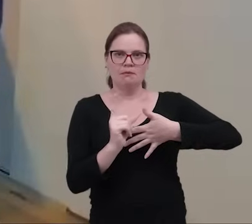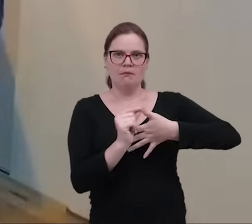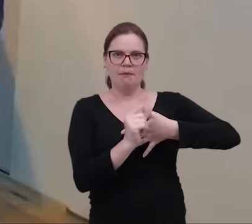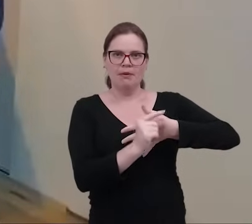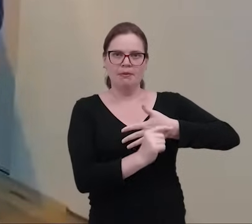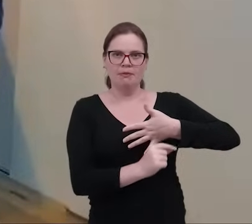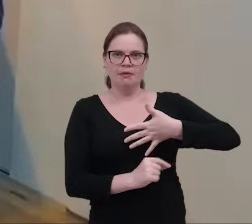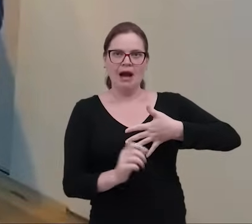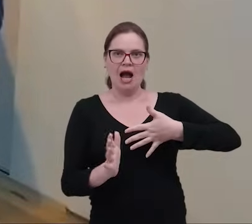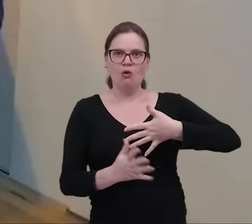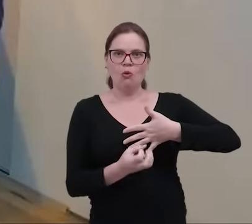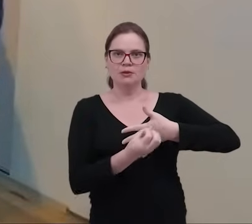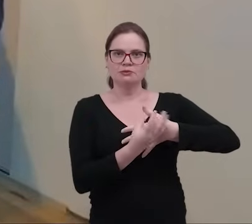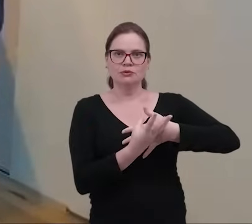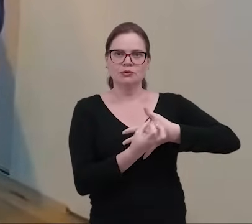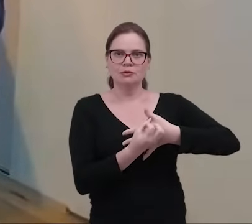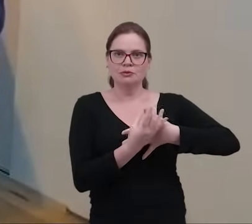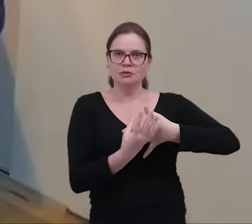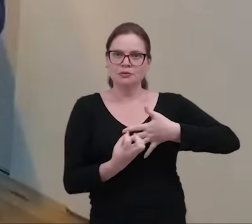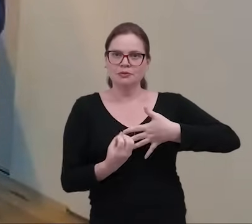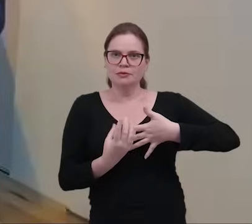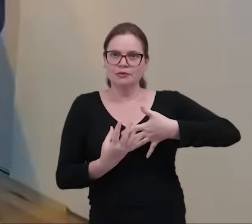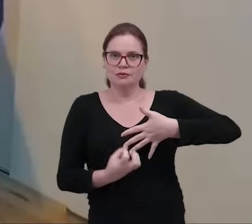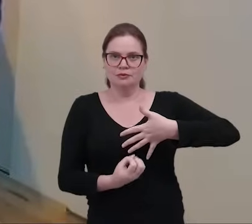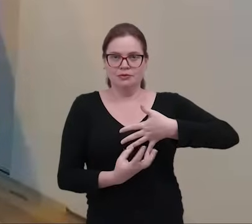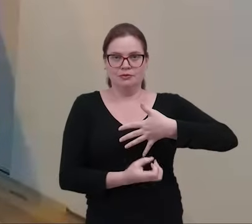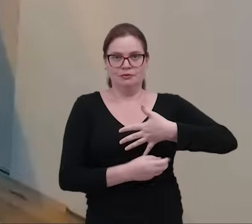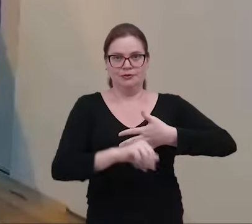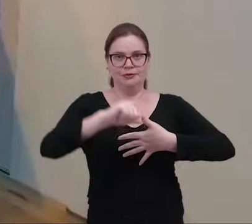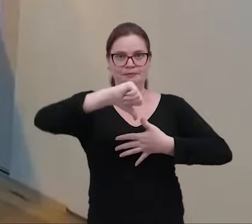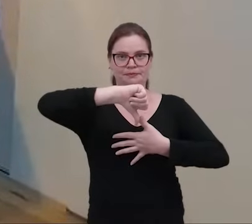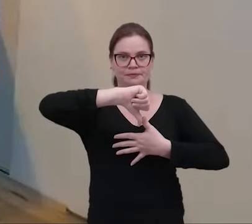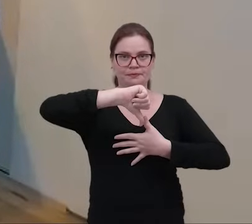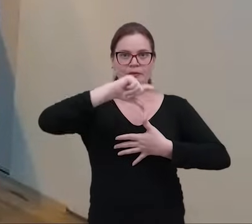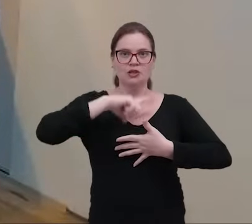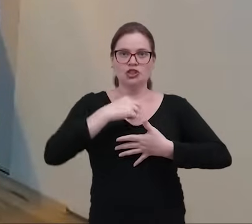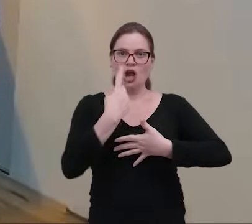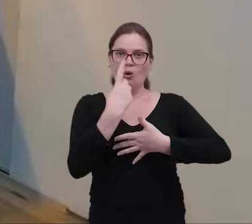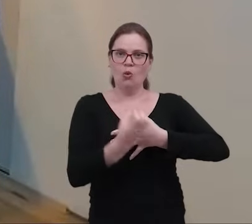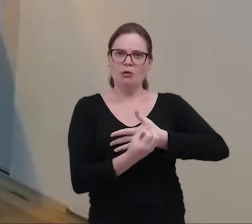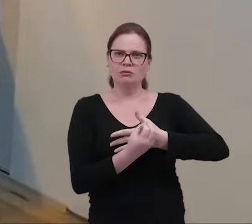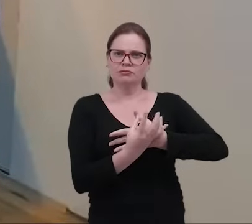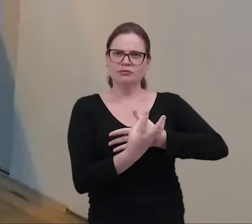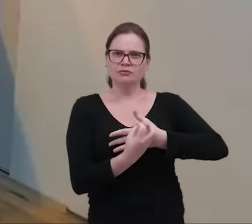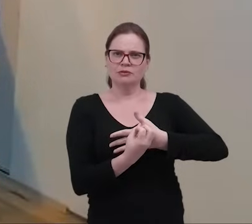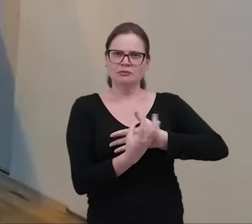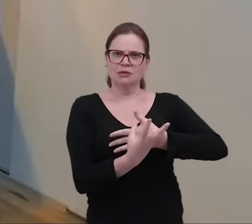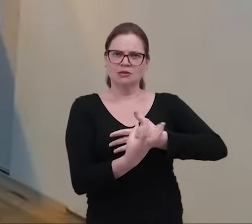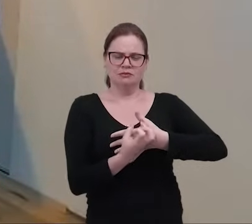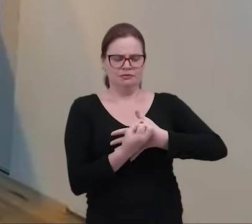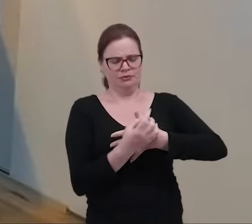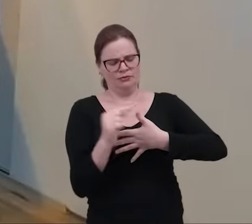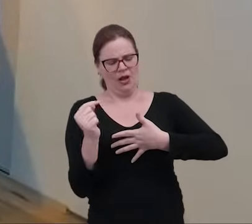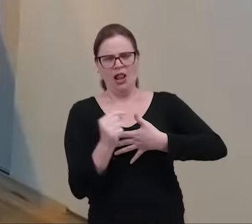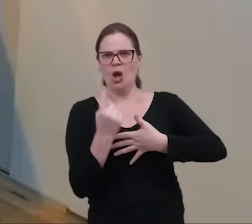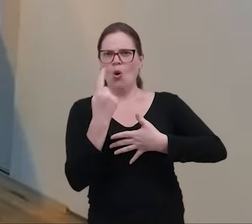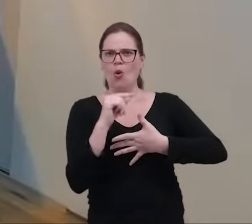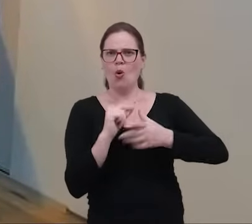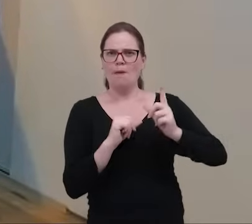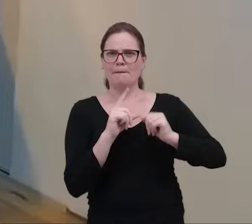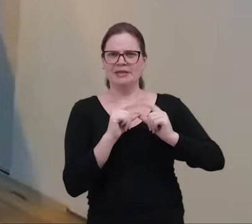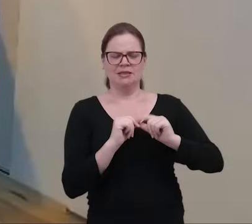as estrelas ali acesas iam piscando, E essa estrela que estava piscando me chamou muita atenção. O que o Senhor queria mostrar com